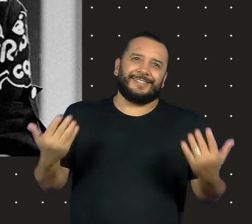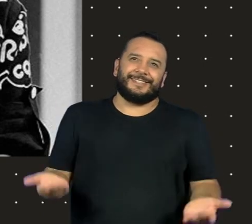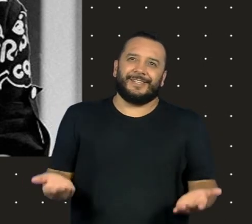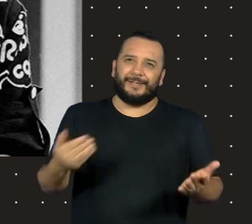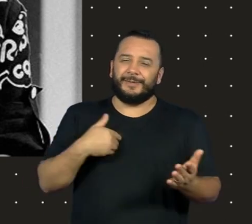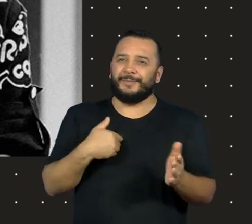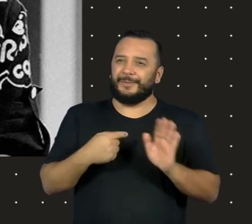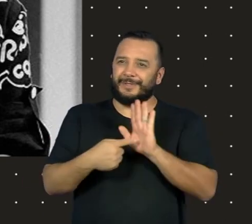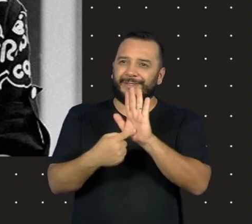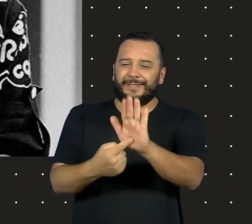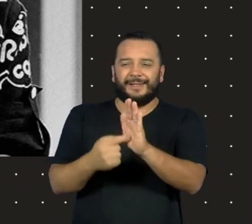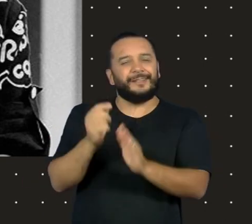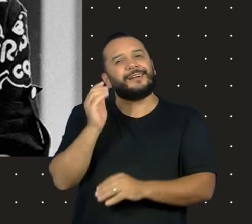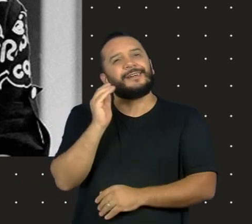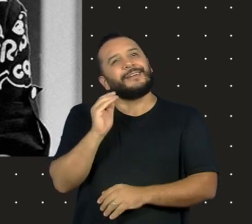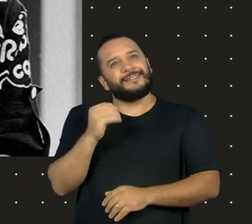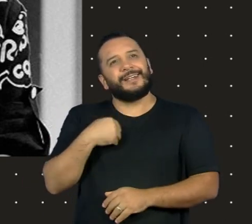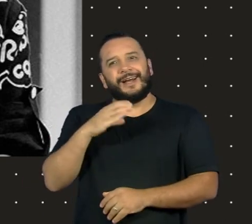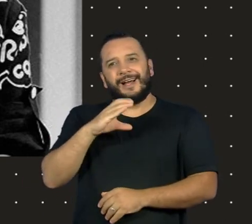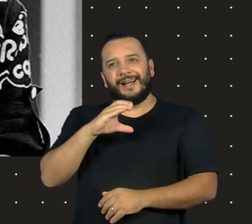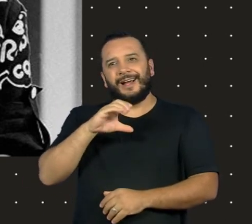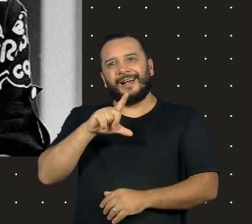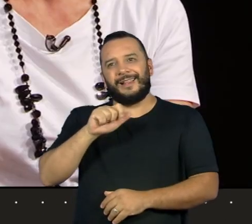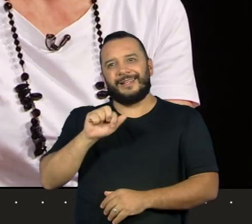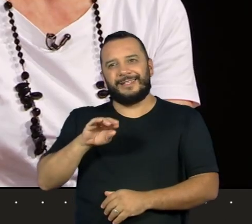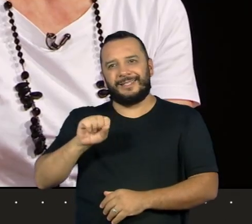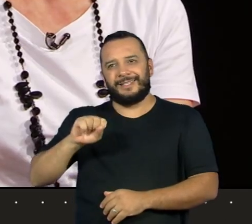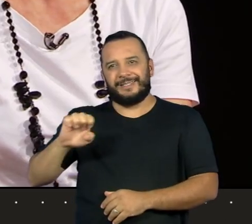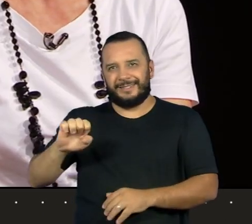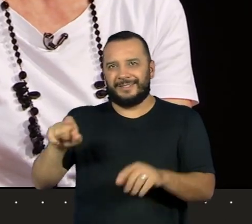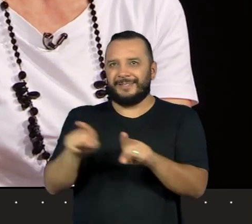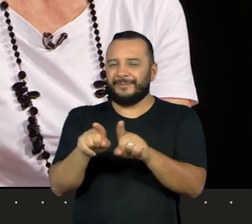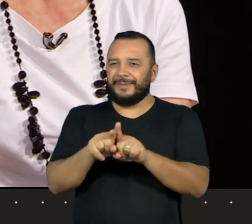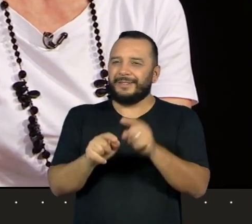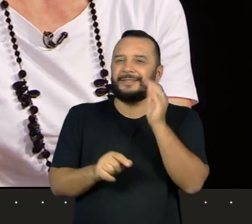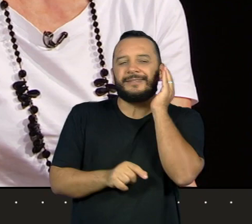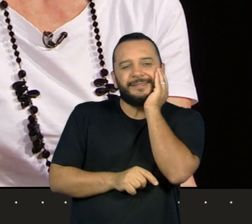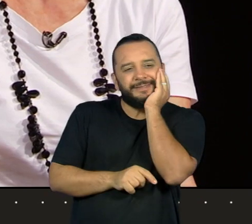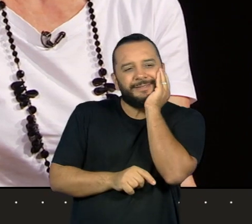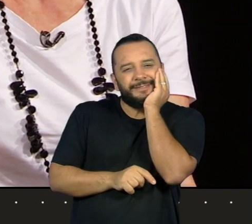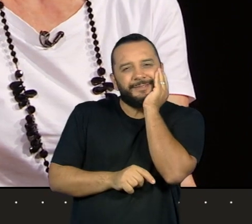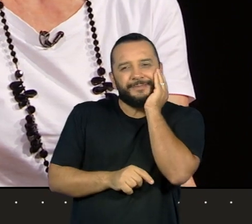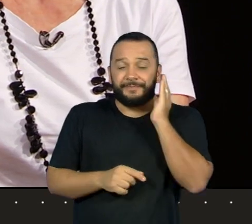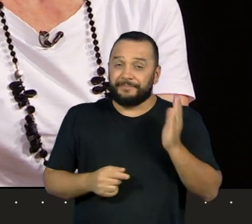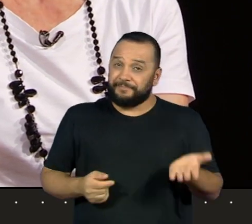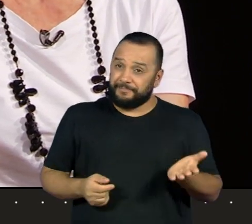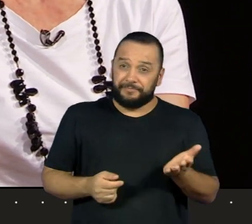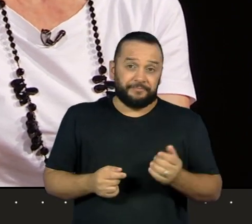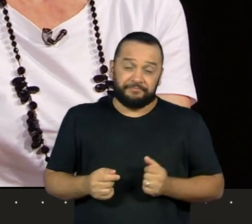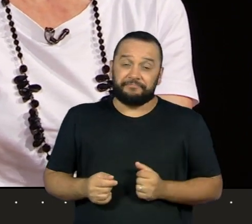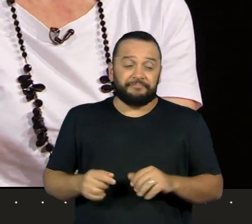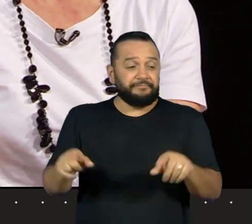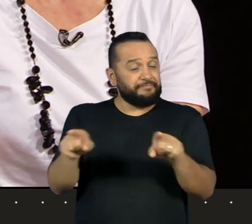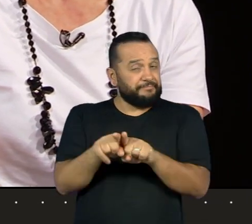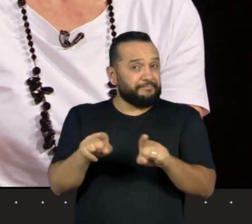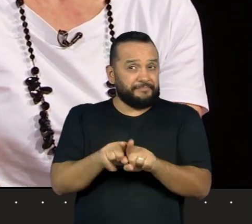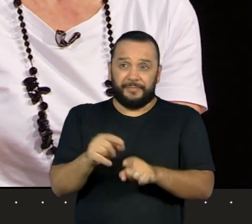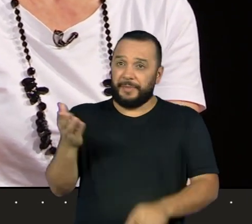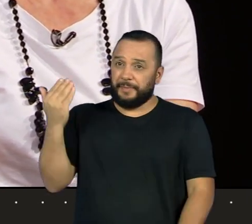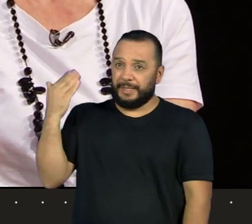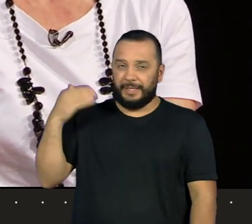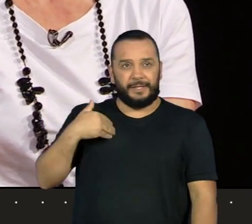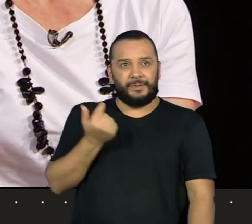apresentado por Clarice Abujamra e Antônio Fagundes. Segundo, não existia na época